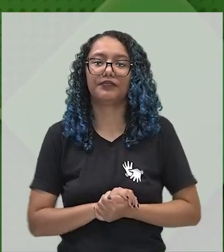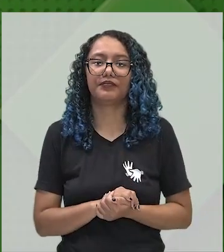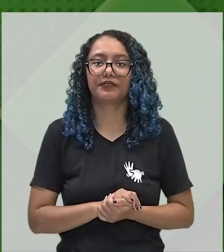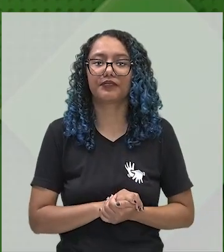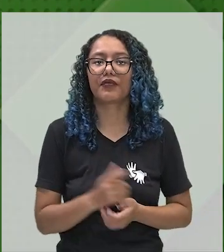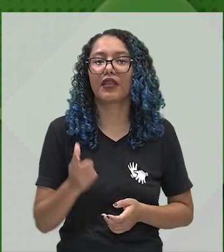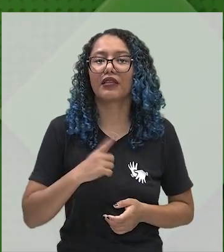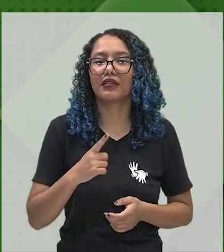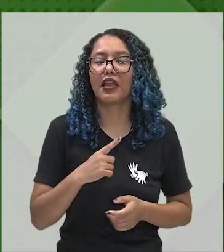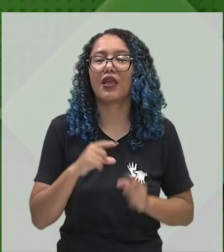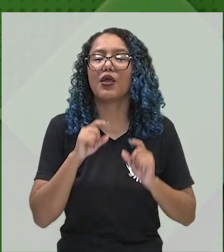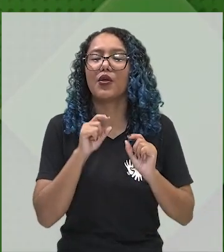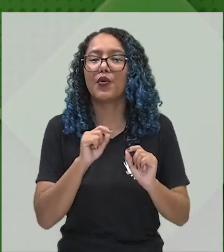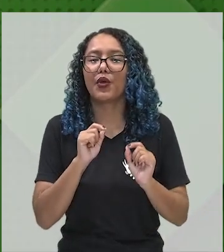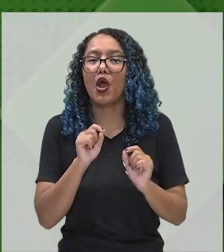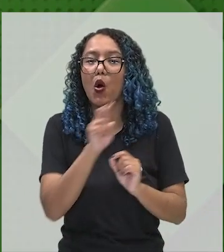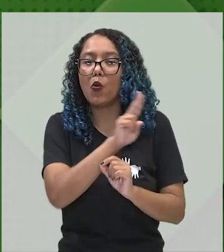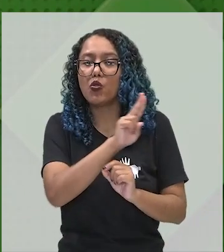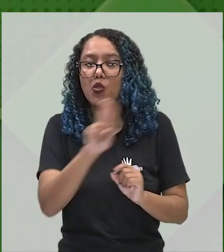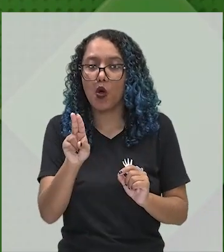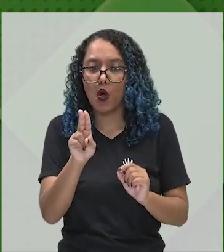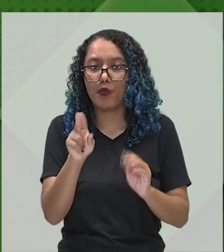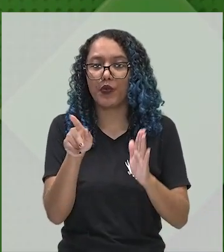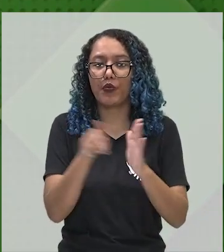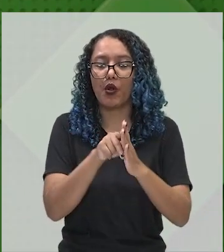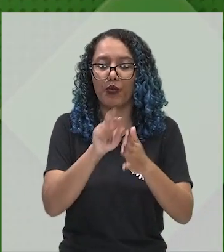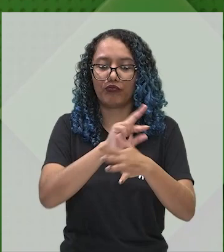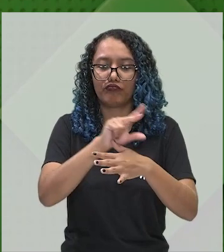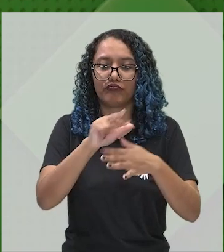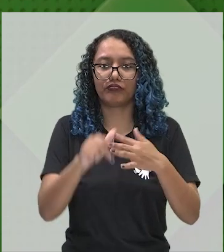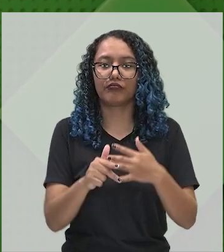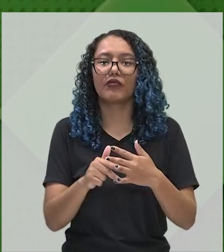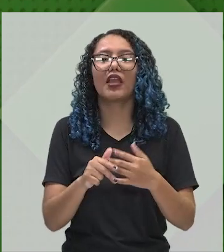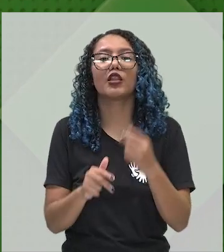o nome do ser vivo colocado